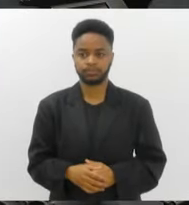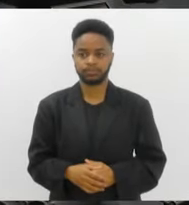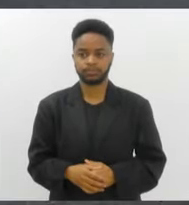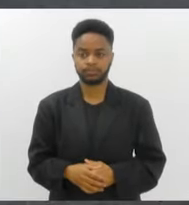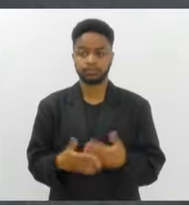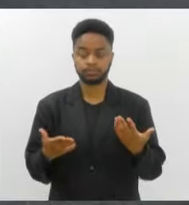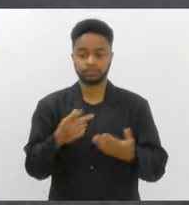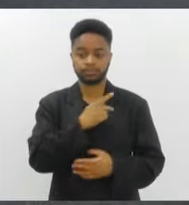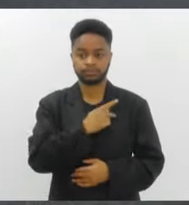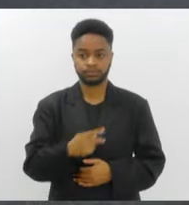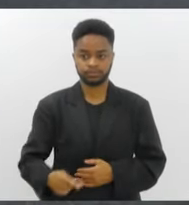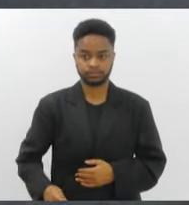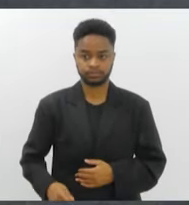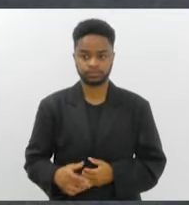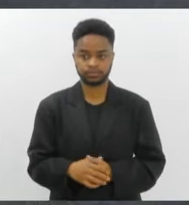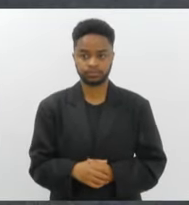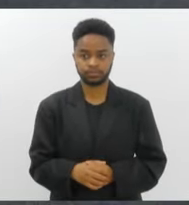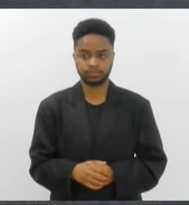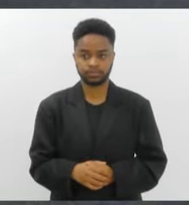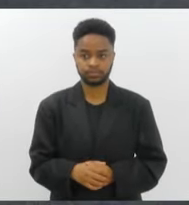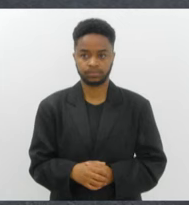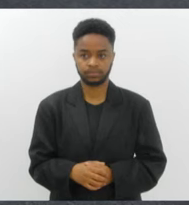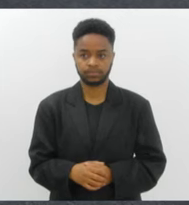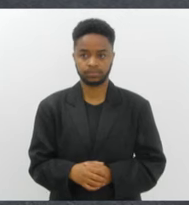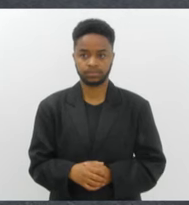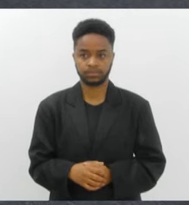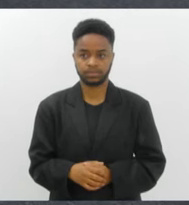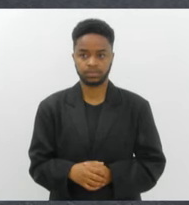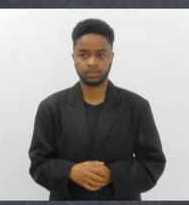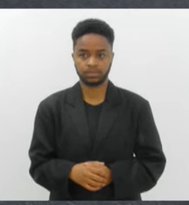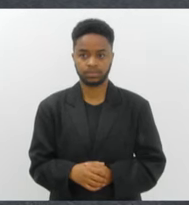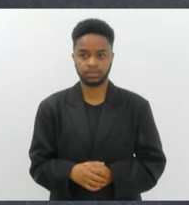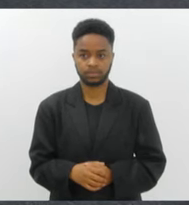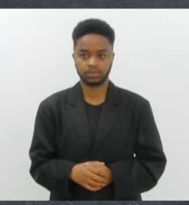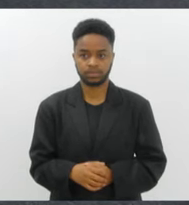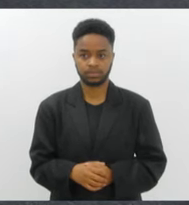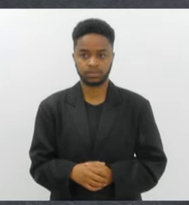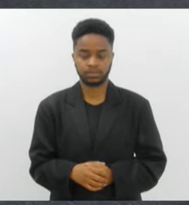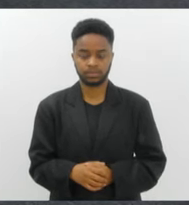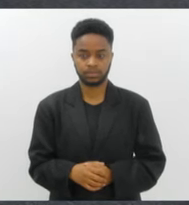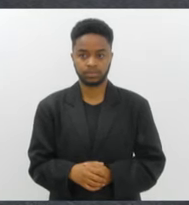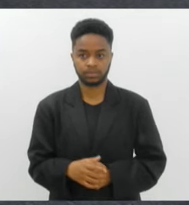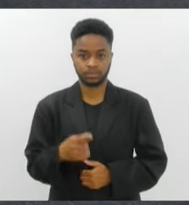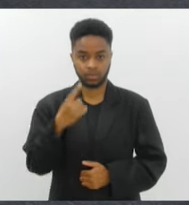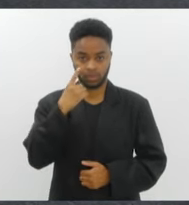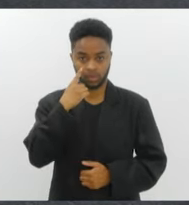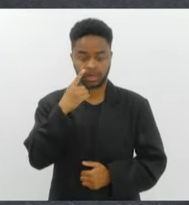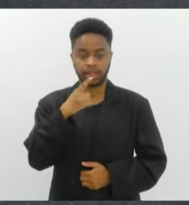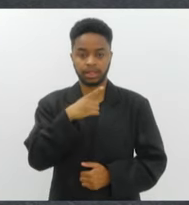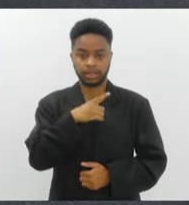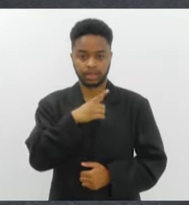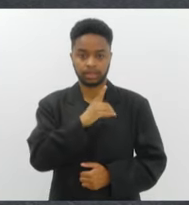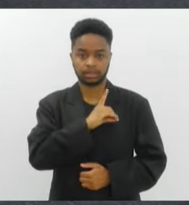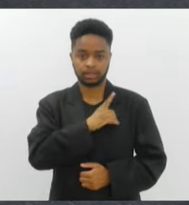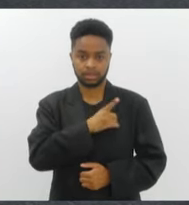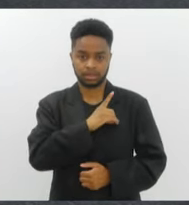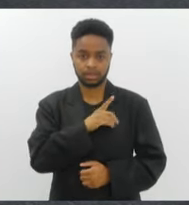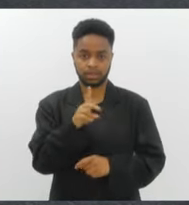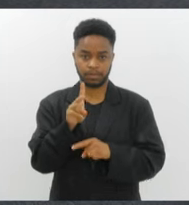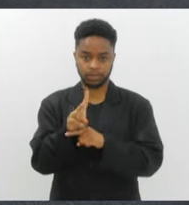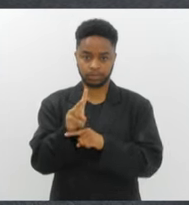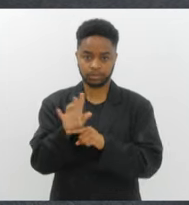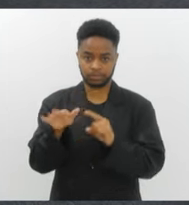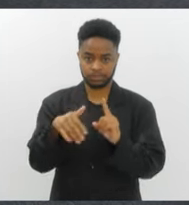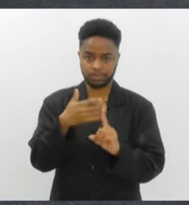Presidente, Rodrigo Bacelar, veja, existe uma Delegacia de Proteção ao Meio